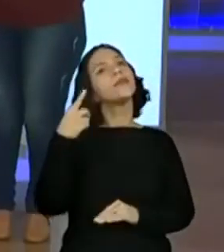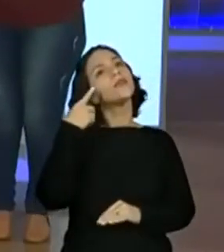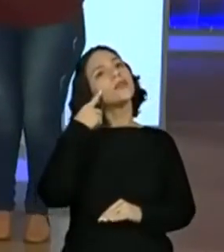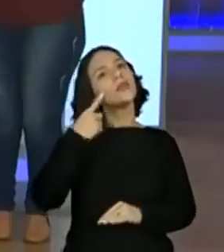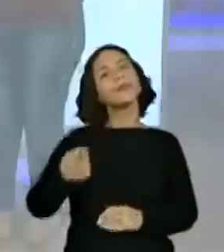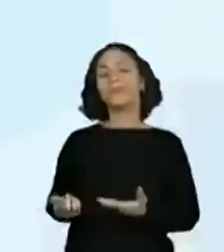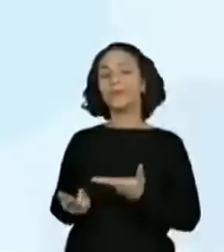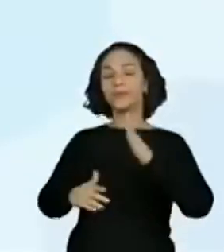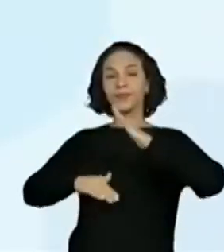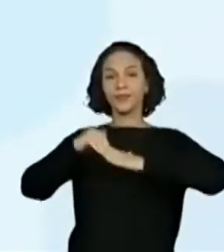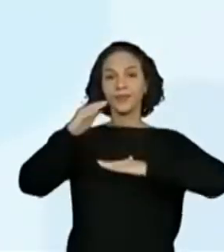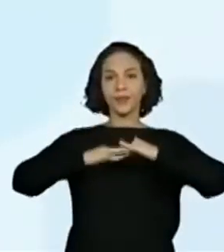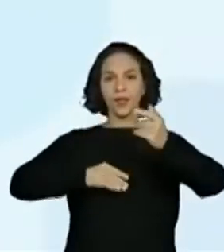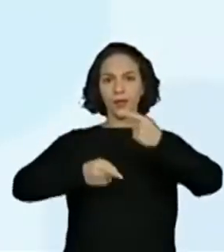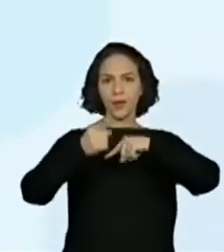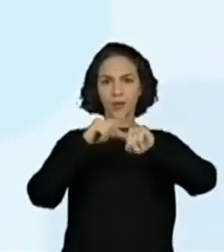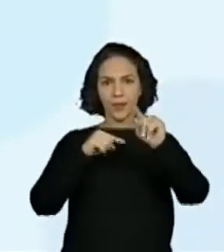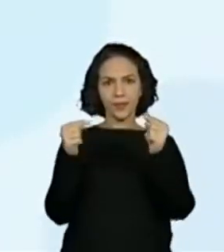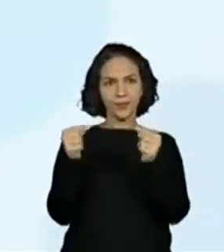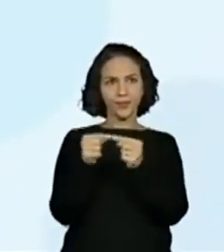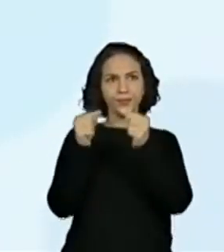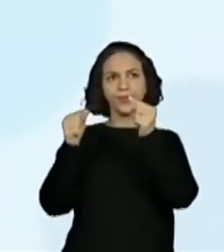hoje é